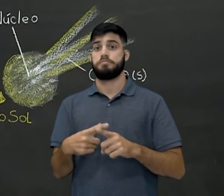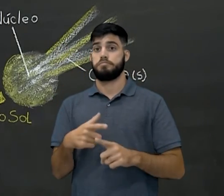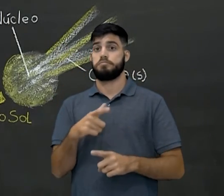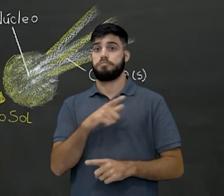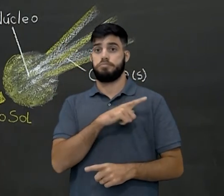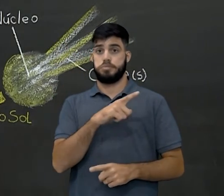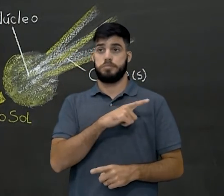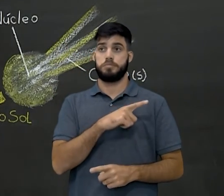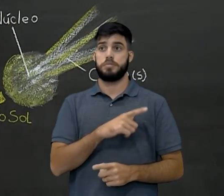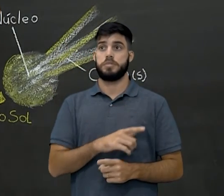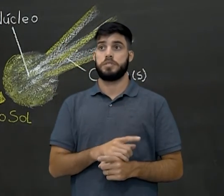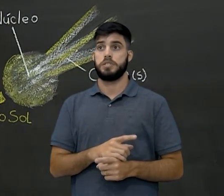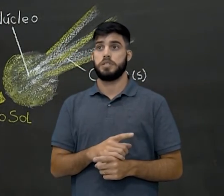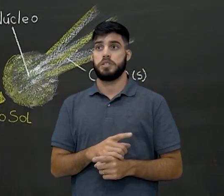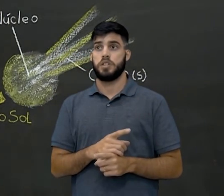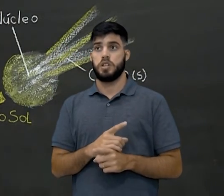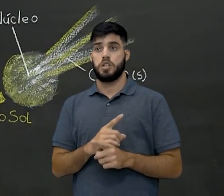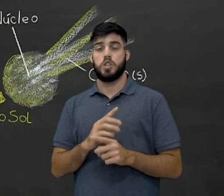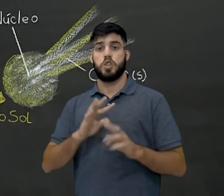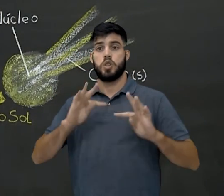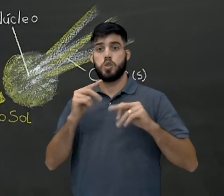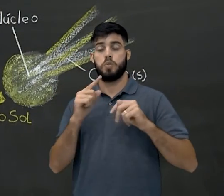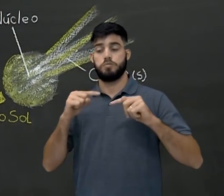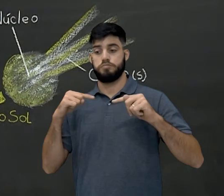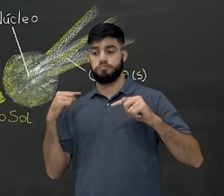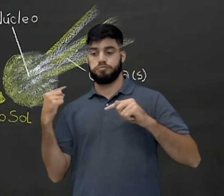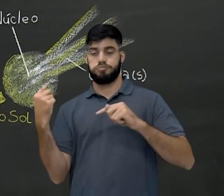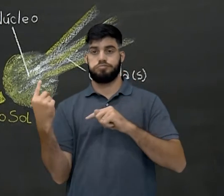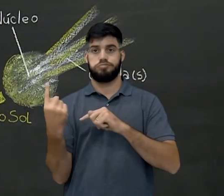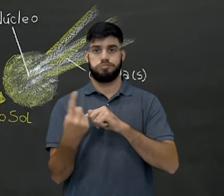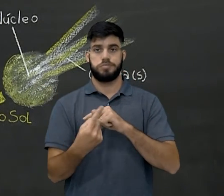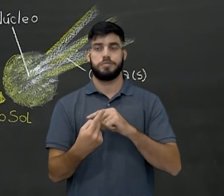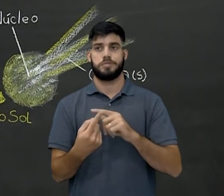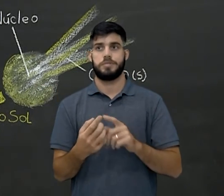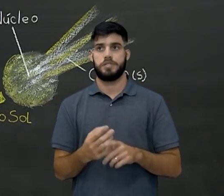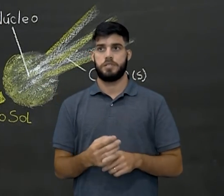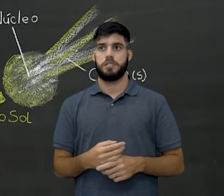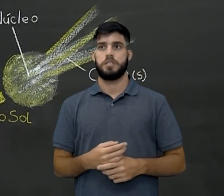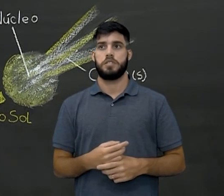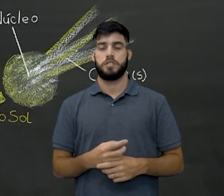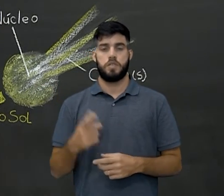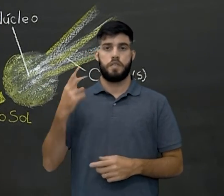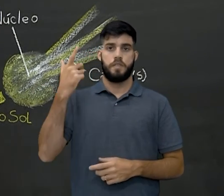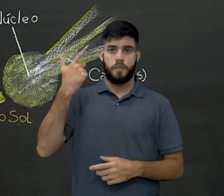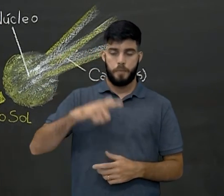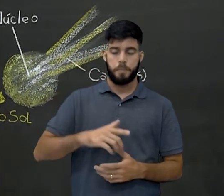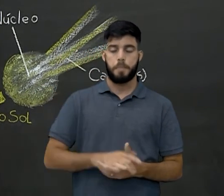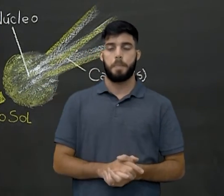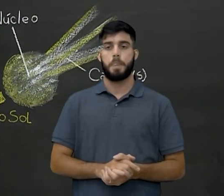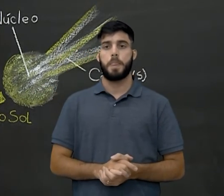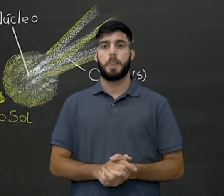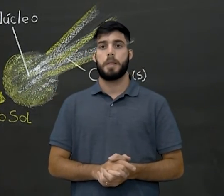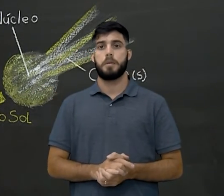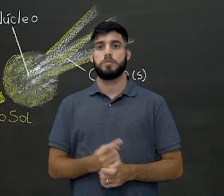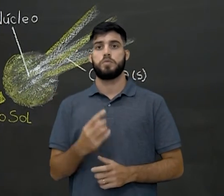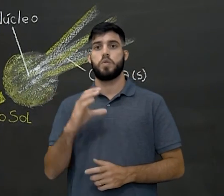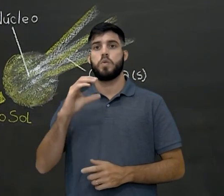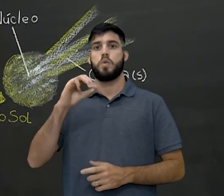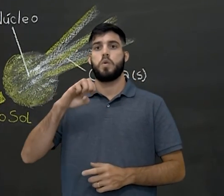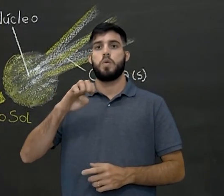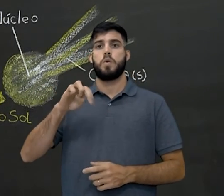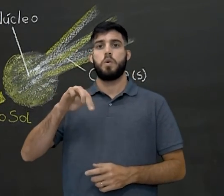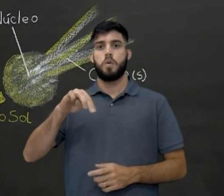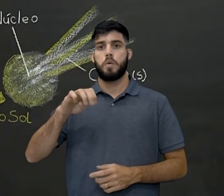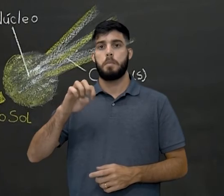até ele dar toda essa volta no sistema solar e passar aqui novamente. Um dos cometas mais famosos é o